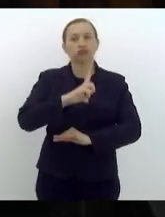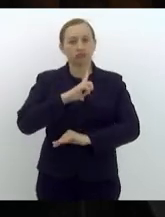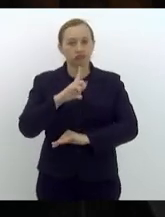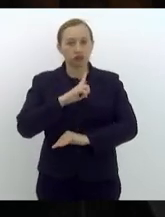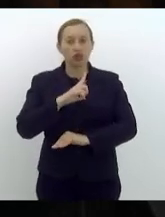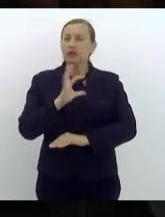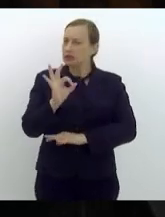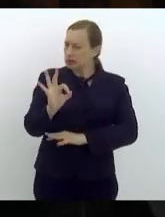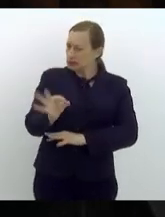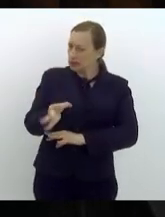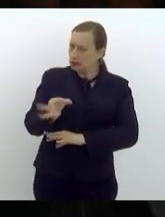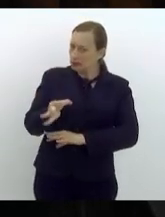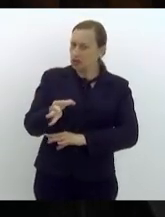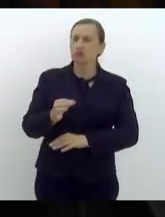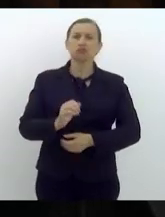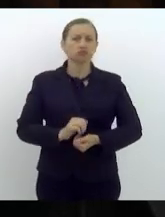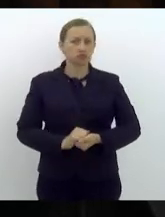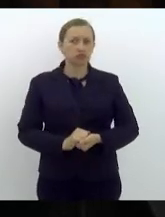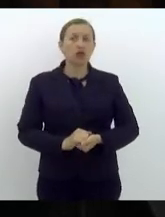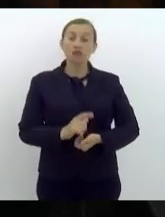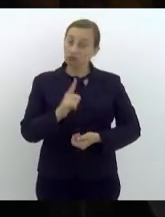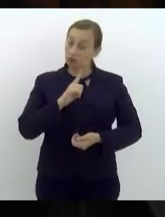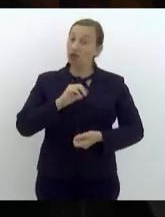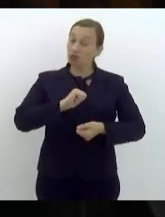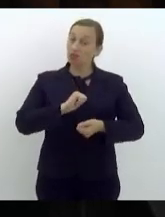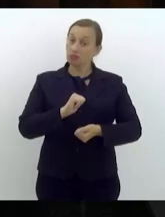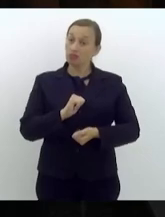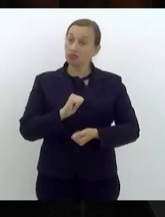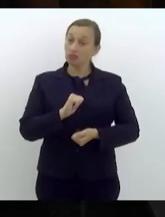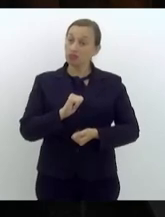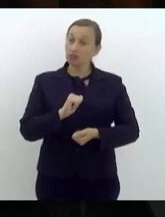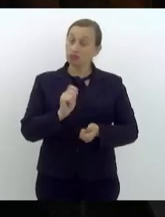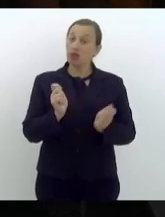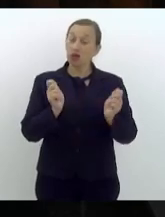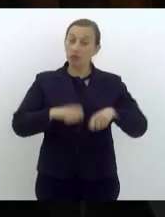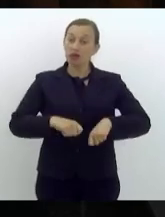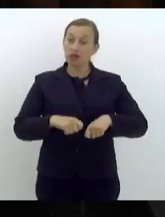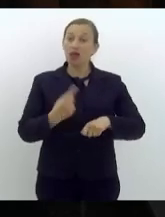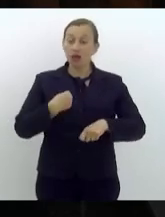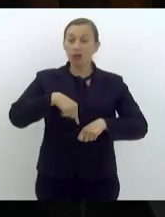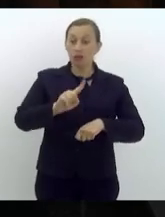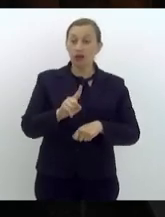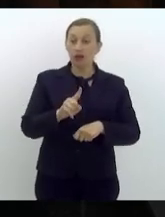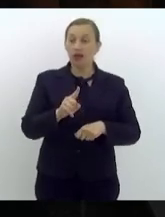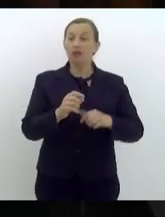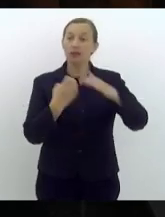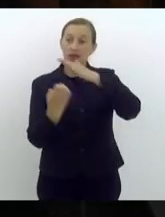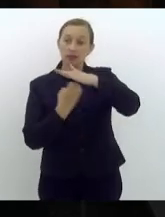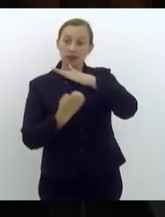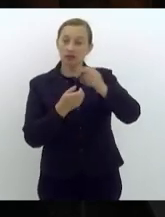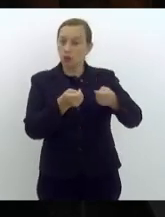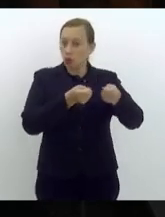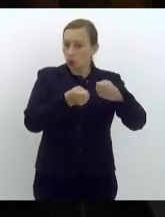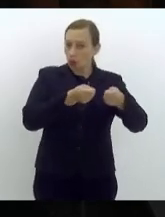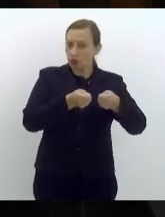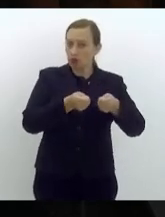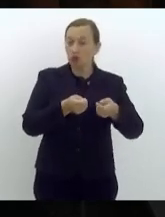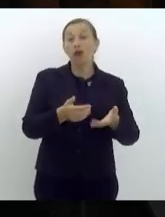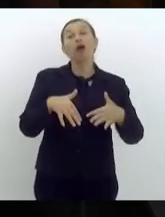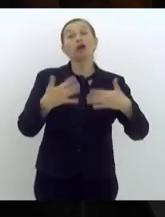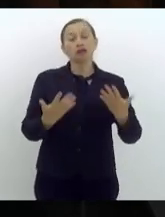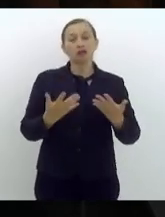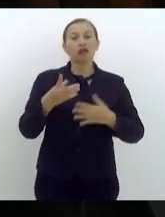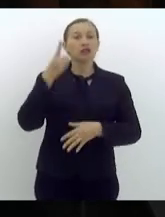E, evidentemente, tem habilitação para ir para a agência reguladora. Aí, deputado